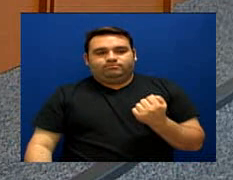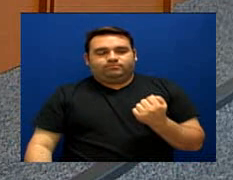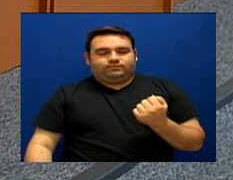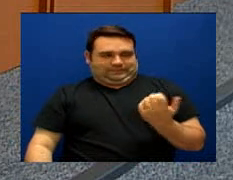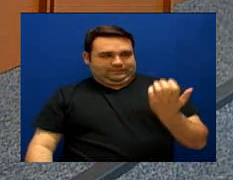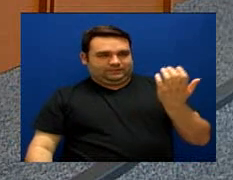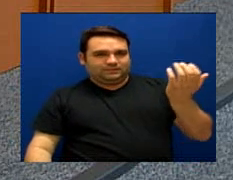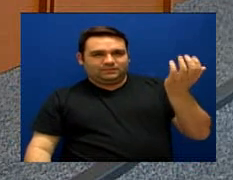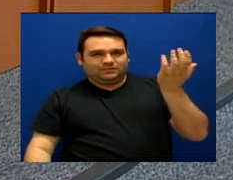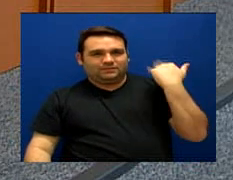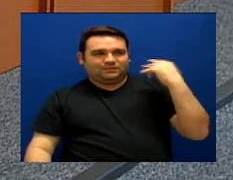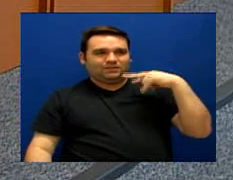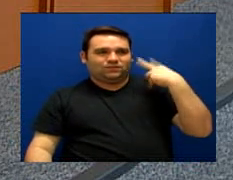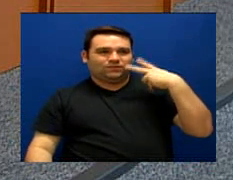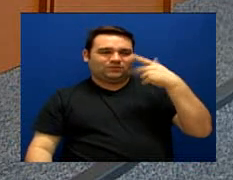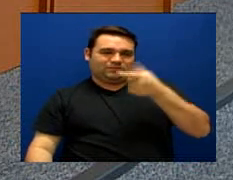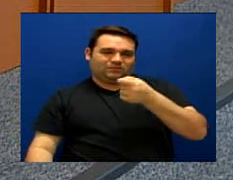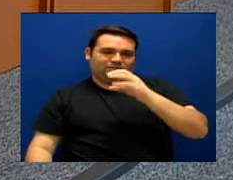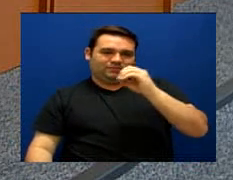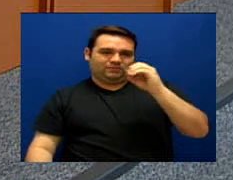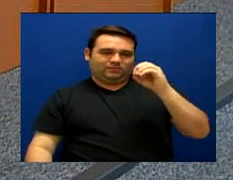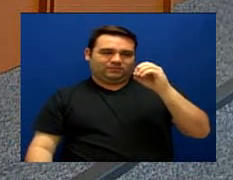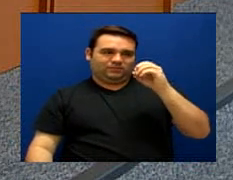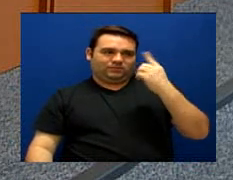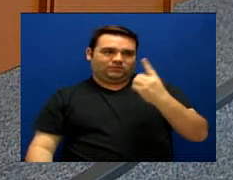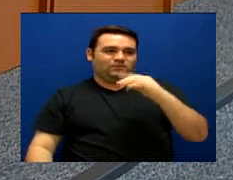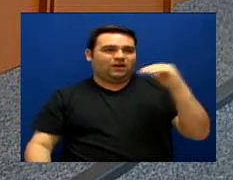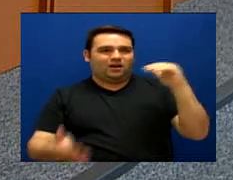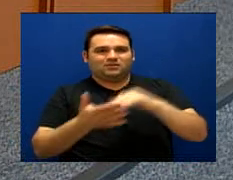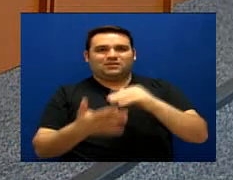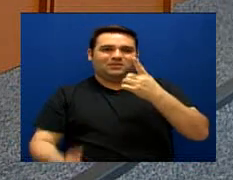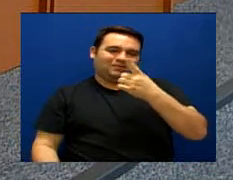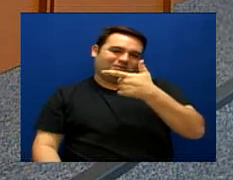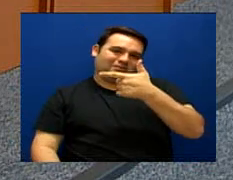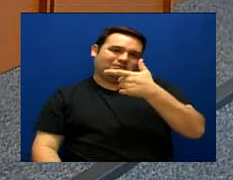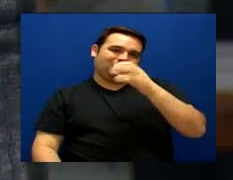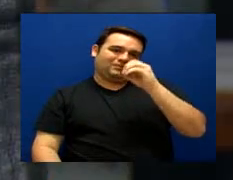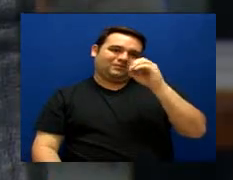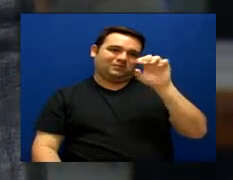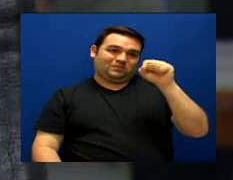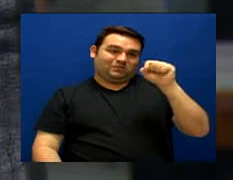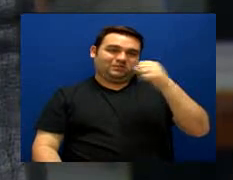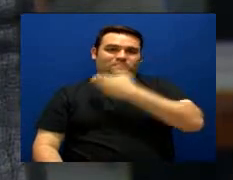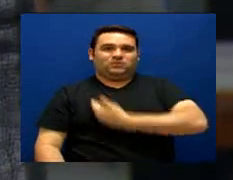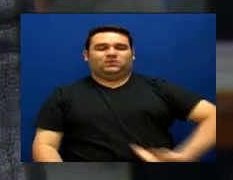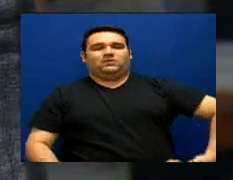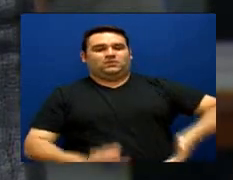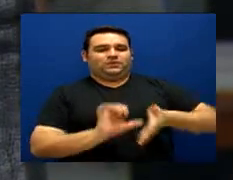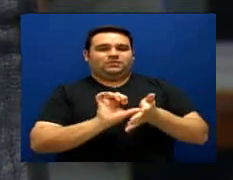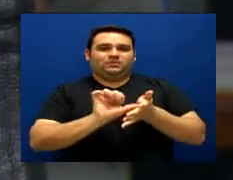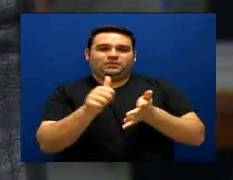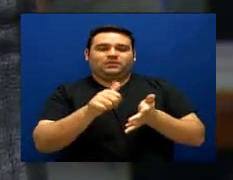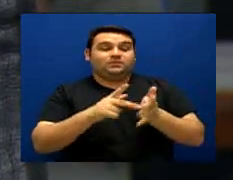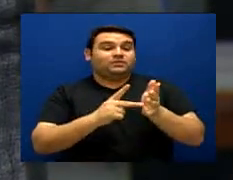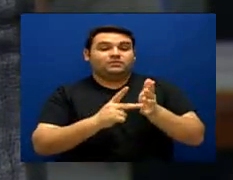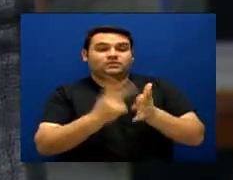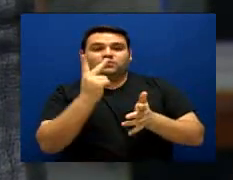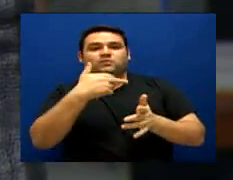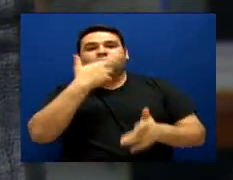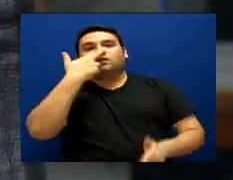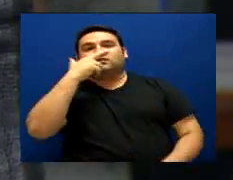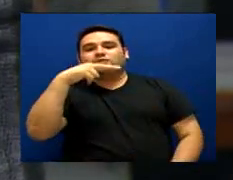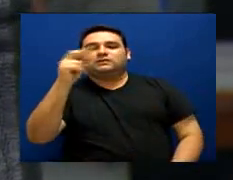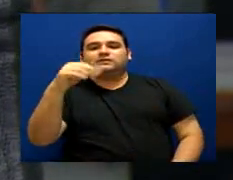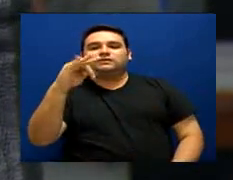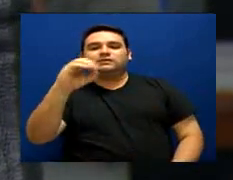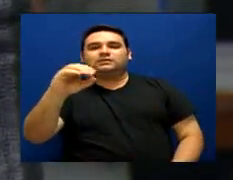Eu fui vereadora de 2000 a 2008, então, primeiro governo, segundo governo Renato